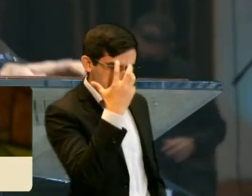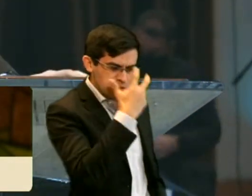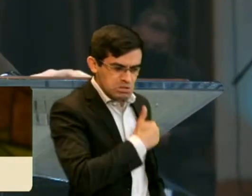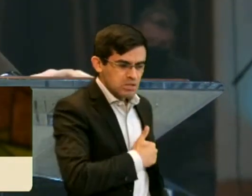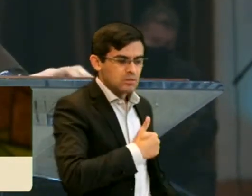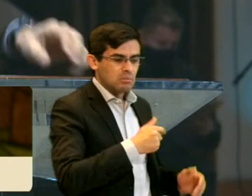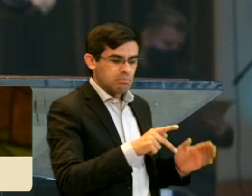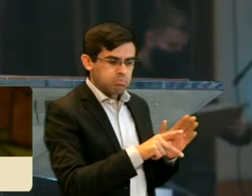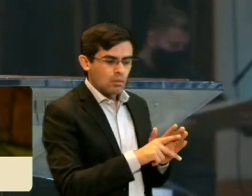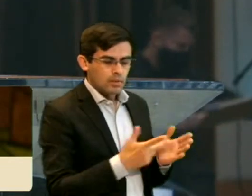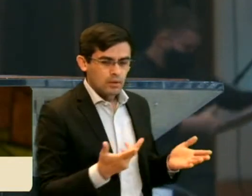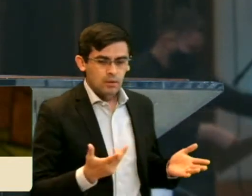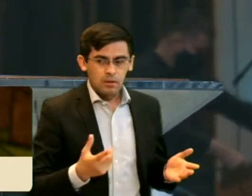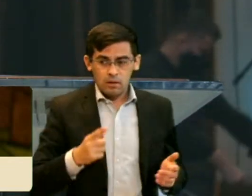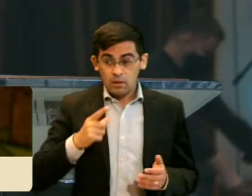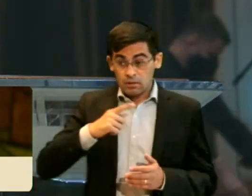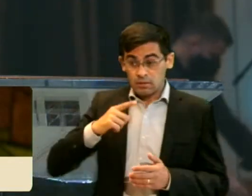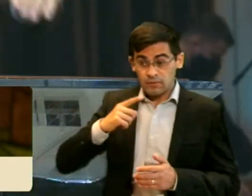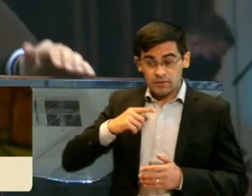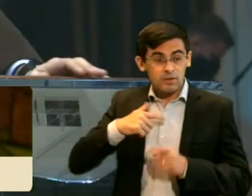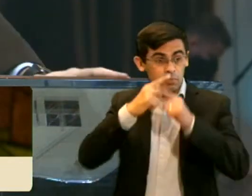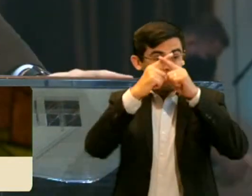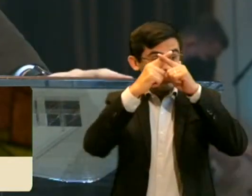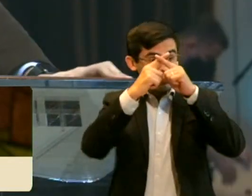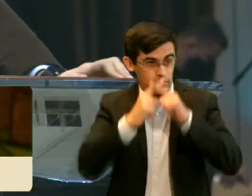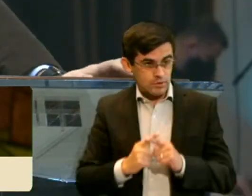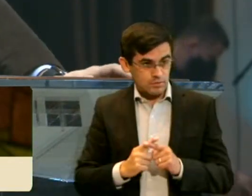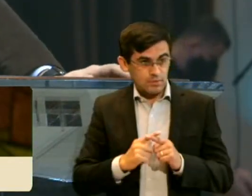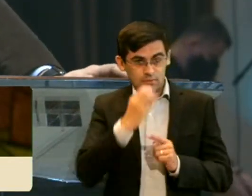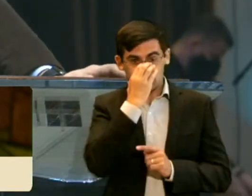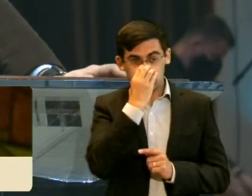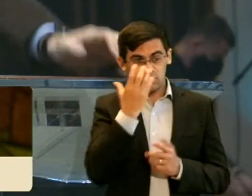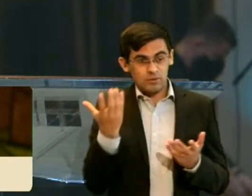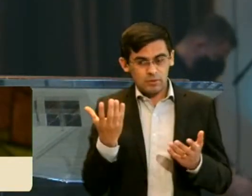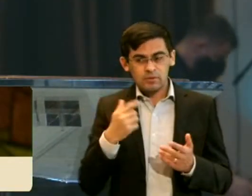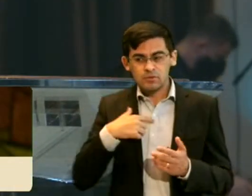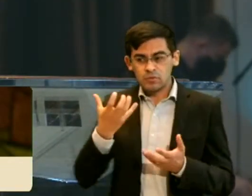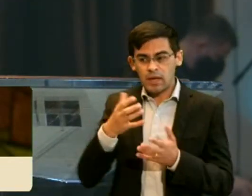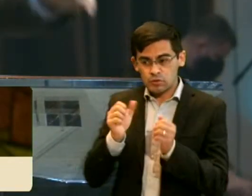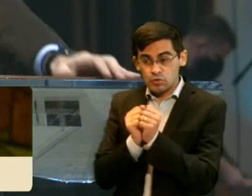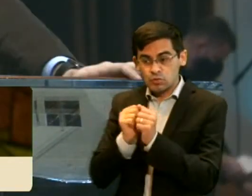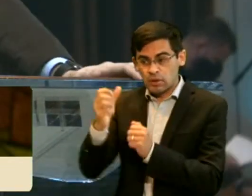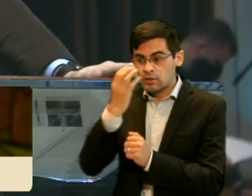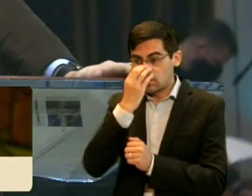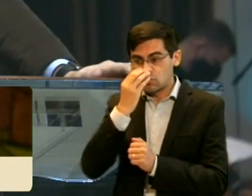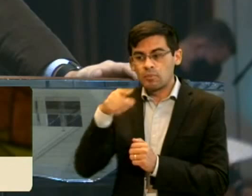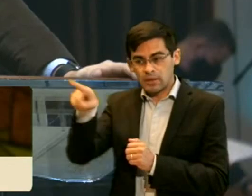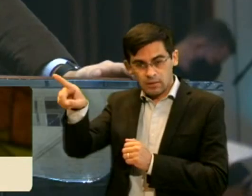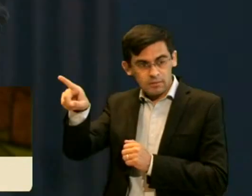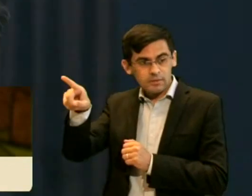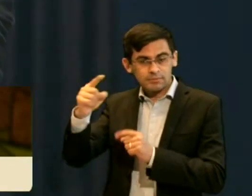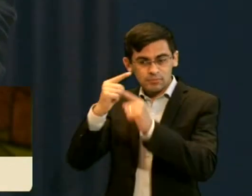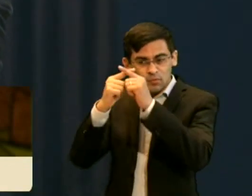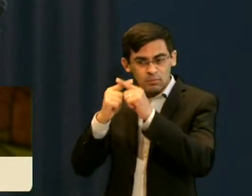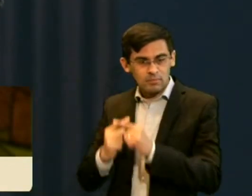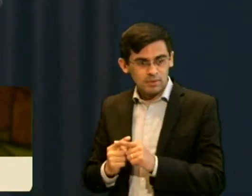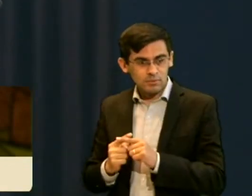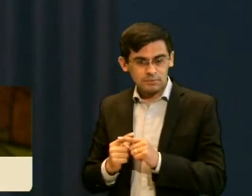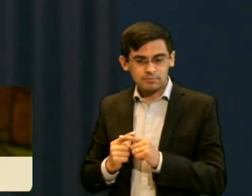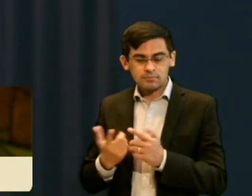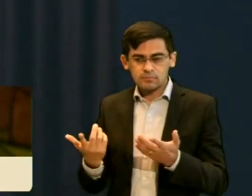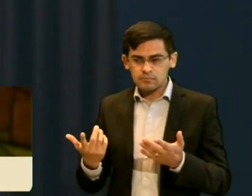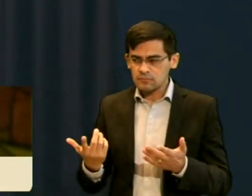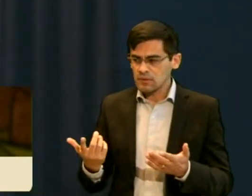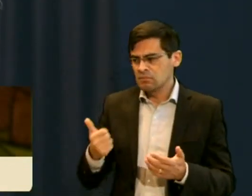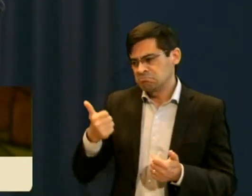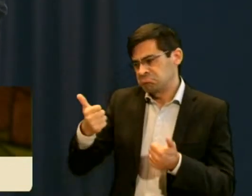isso. Olha, vai ter uma competição semana que vem. Você não quer levar o teu cachorro para participar?